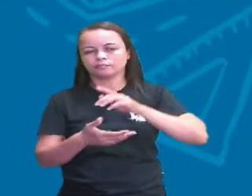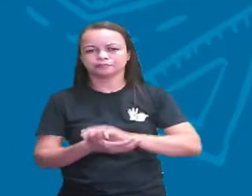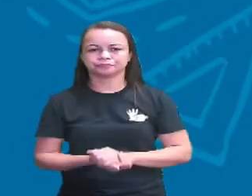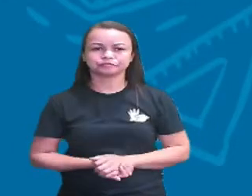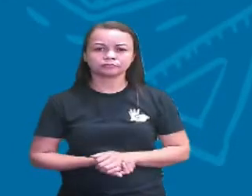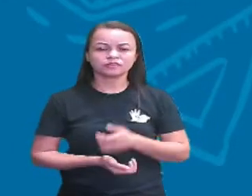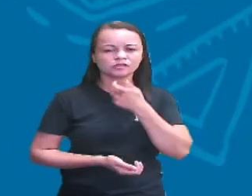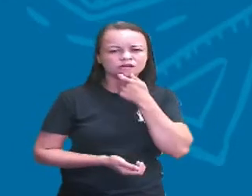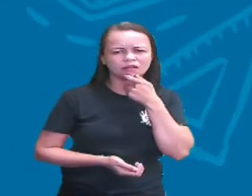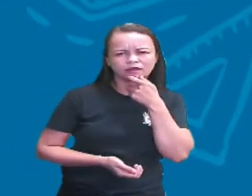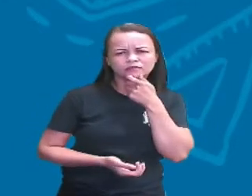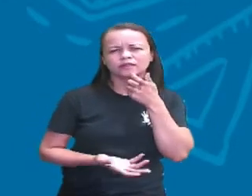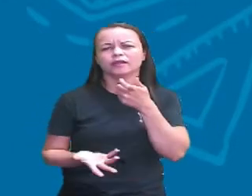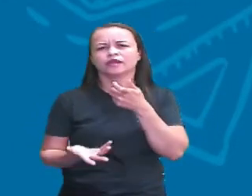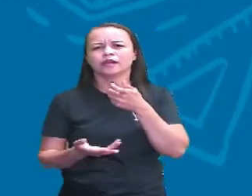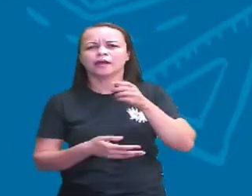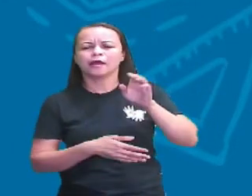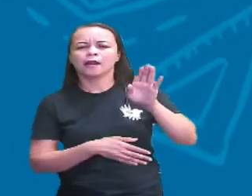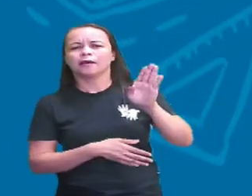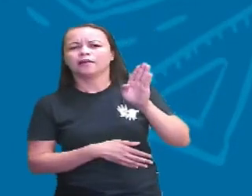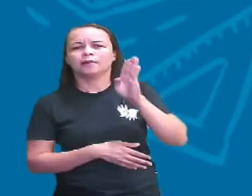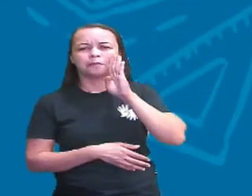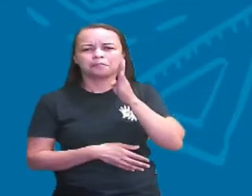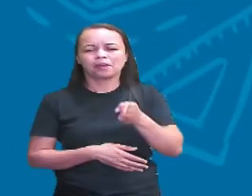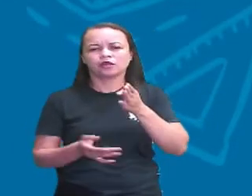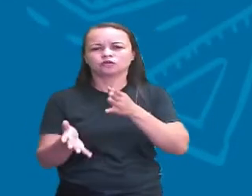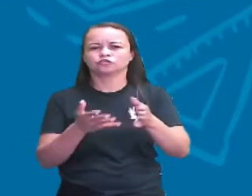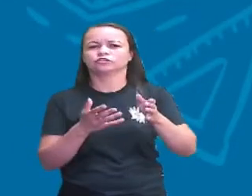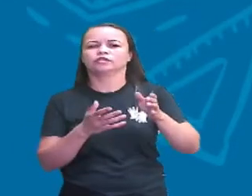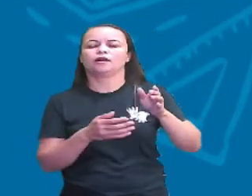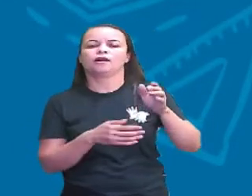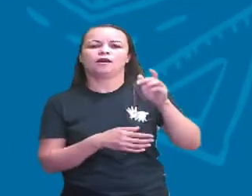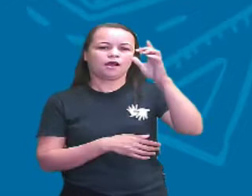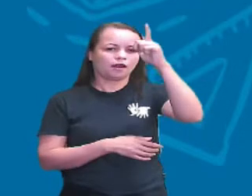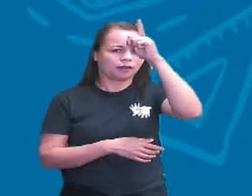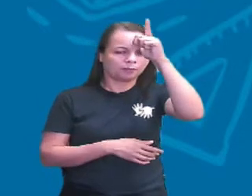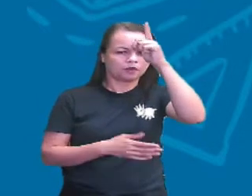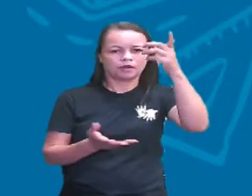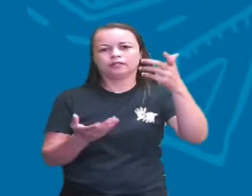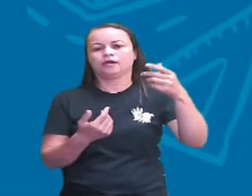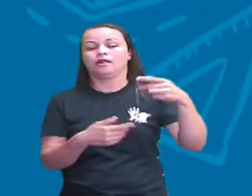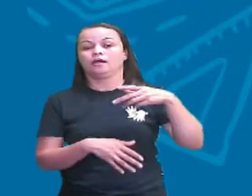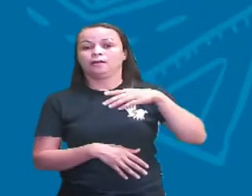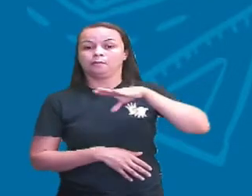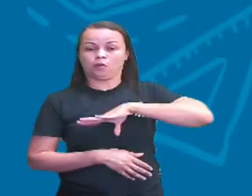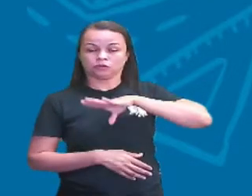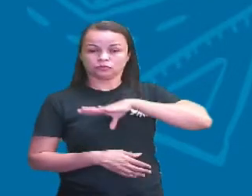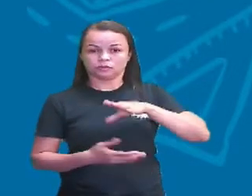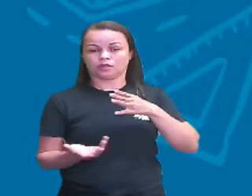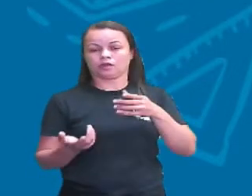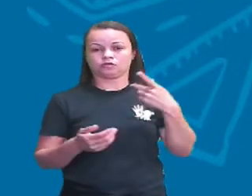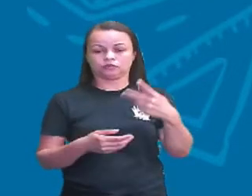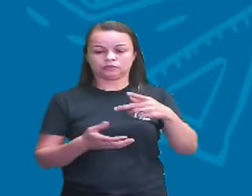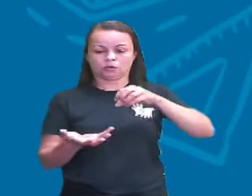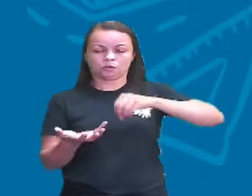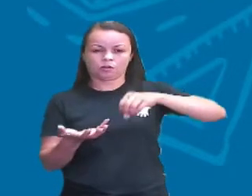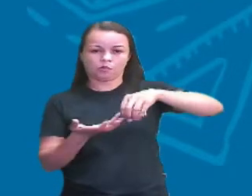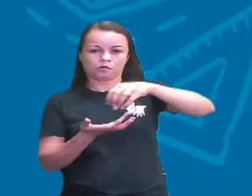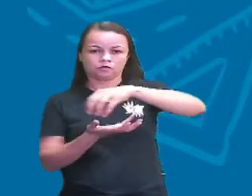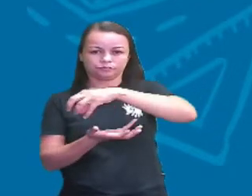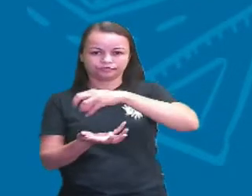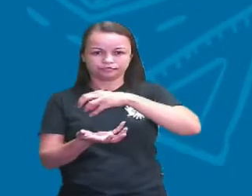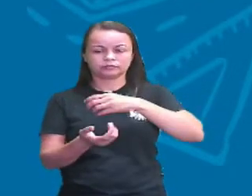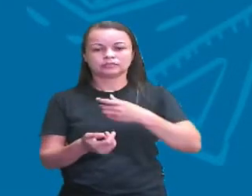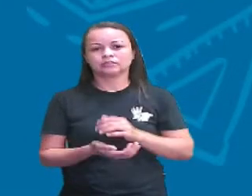Inglaterra, França, Bélgica, Alemanha, Portugal, esses países são países do continente europeu, e os Estados